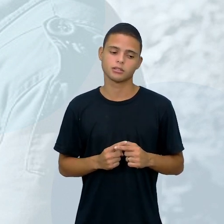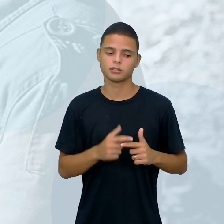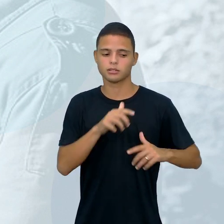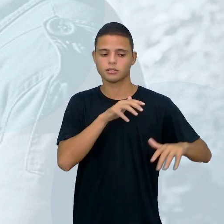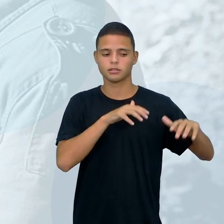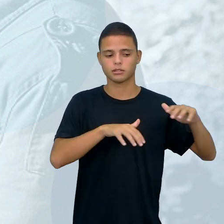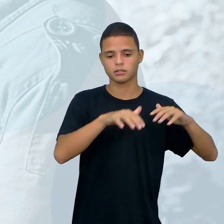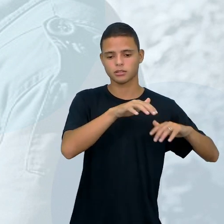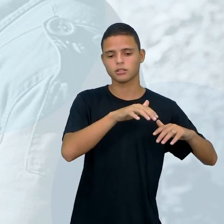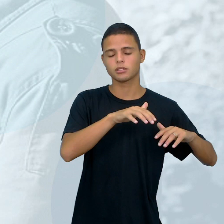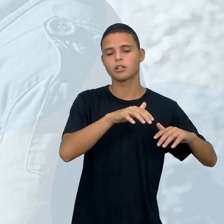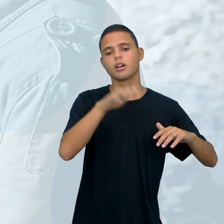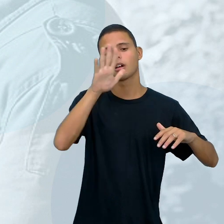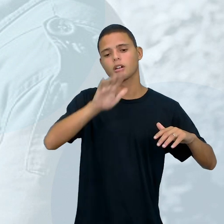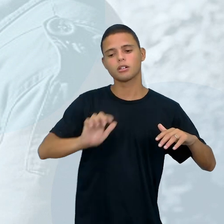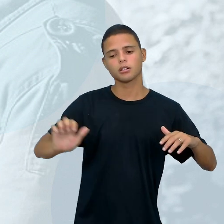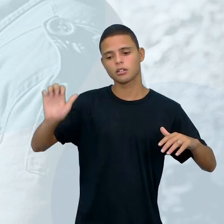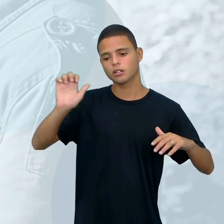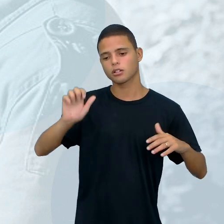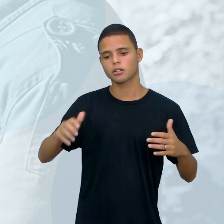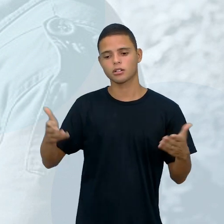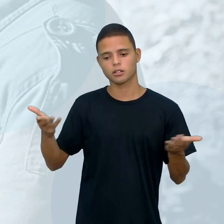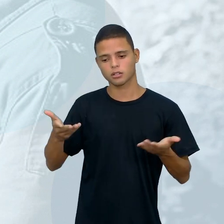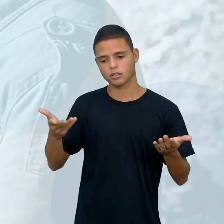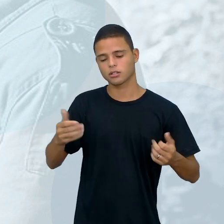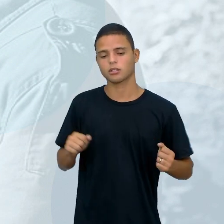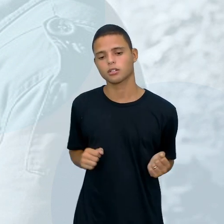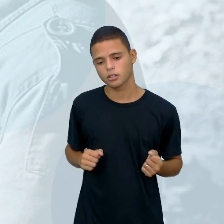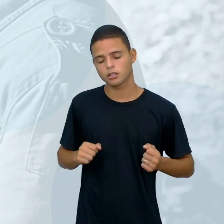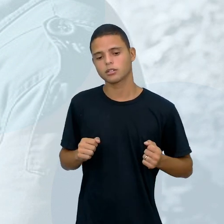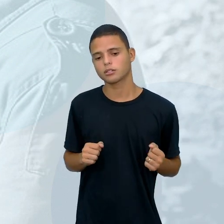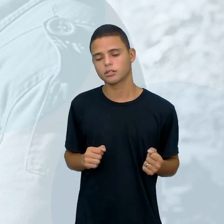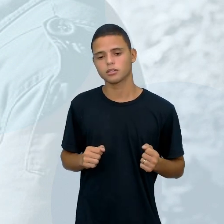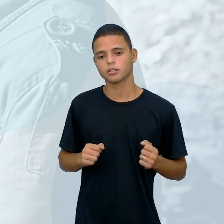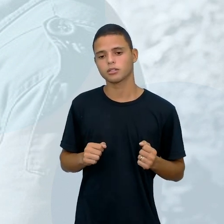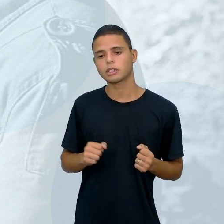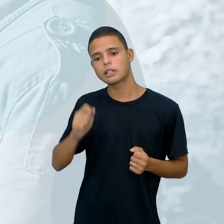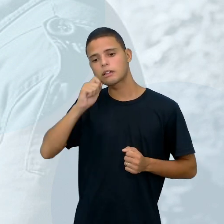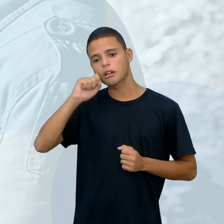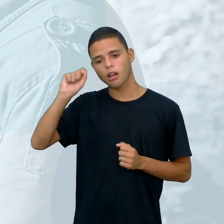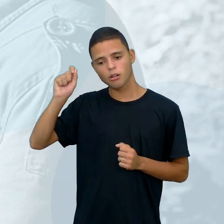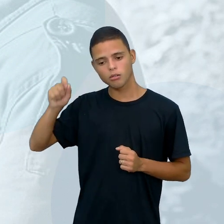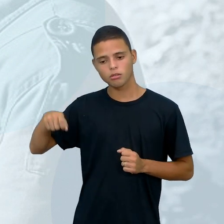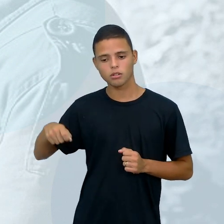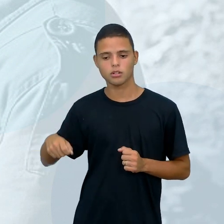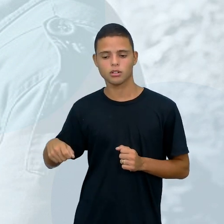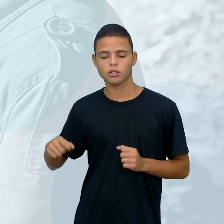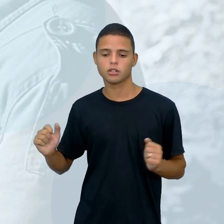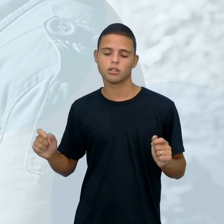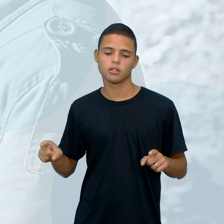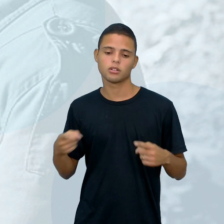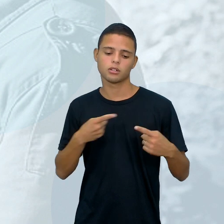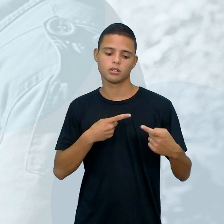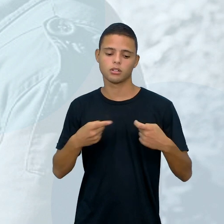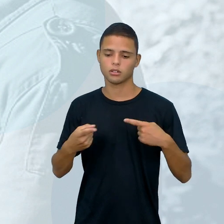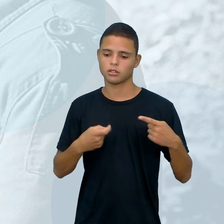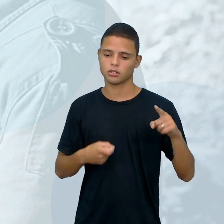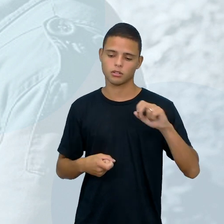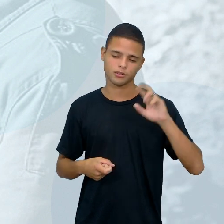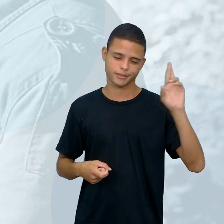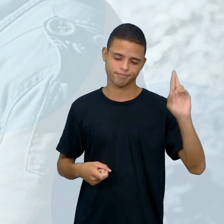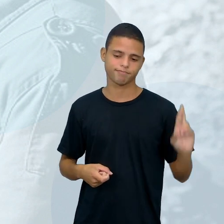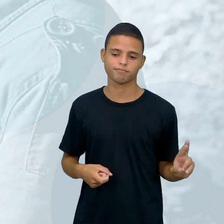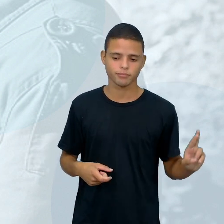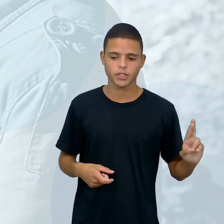região europeia, quer dizer, a gente está falando do leste europeu, a gente está falando da Ucrânia, mas a gente